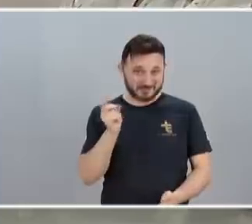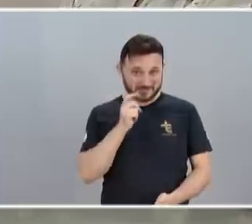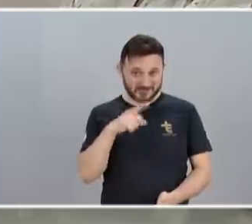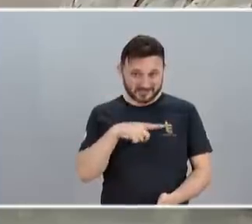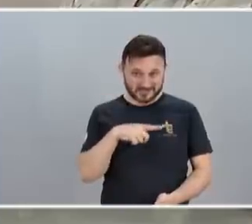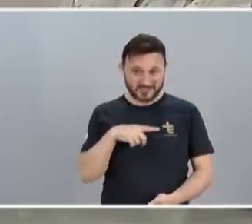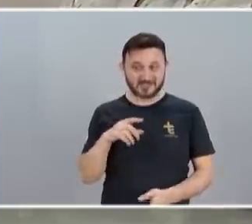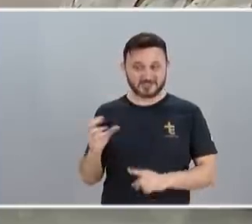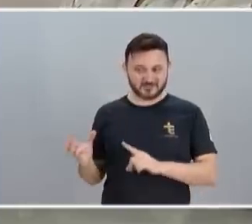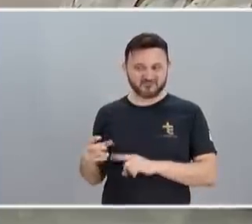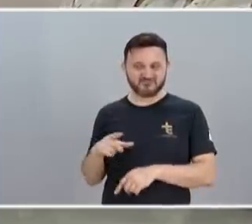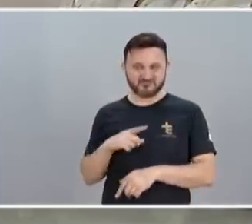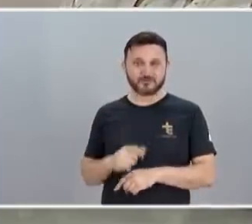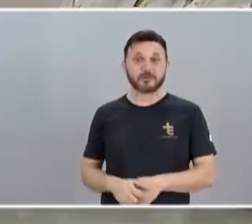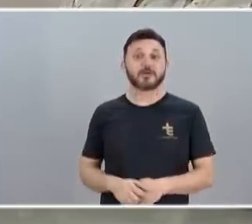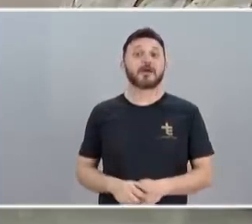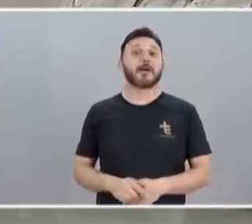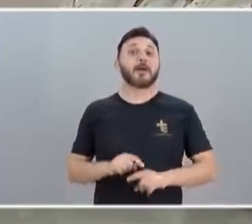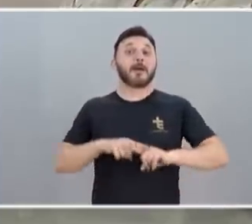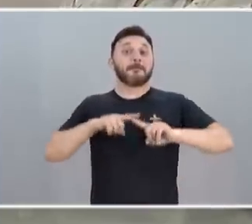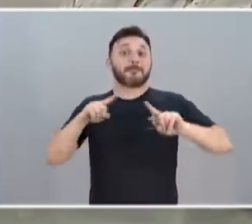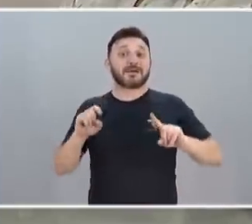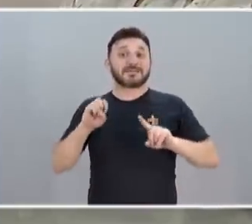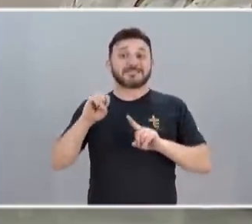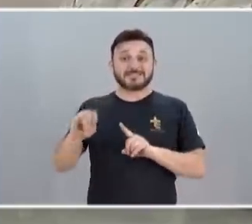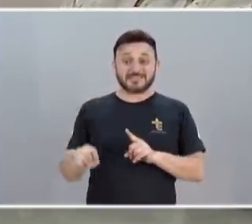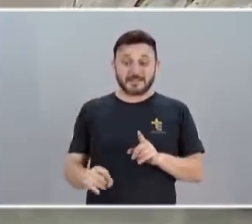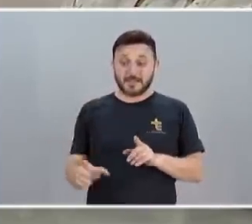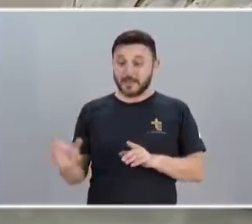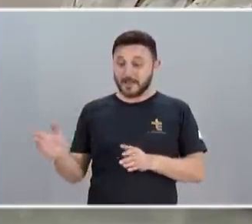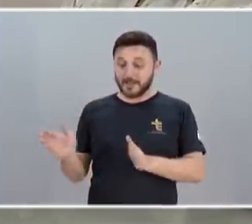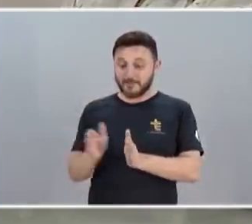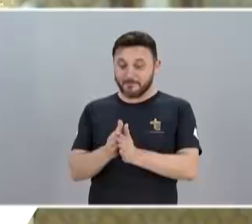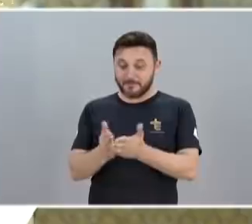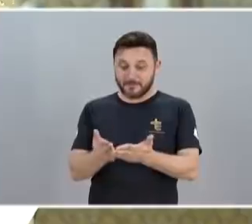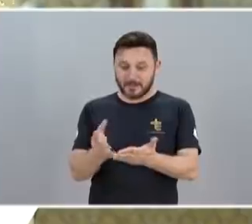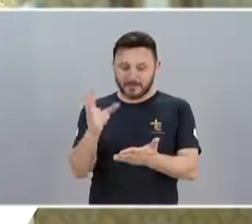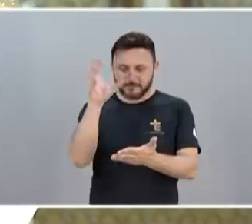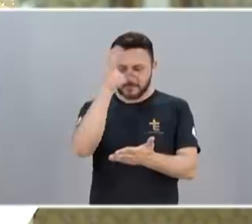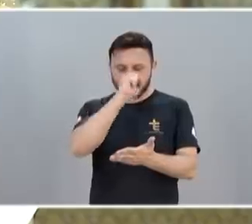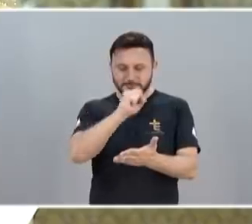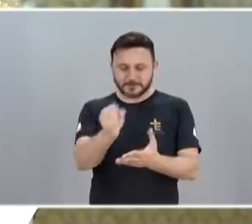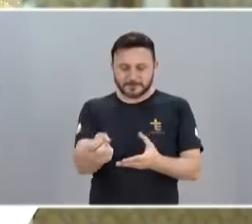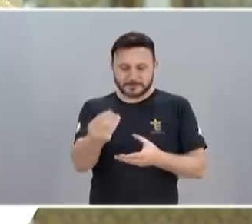Naquele, porém, que guarda suas palavras, o amor de Deus é plenamente realizado.